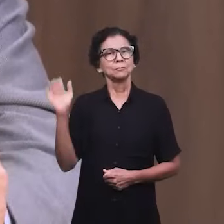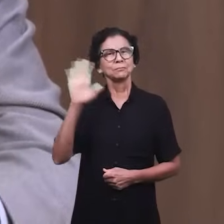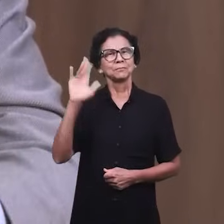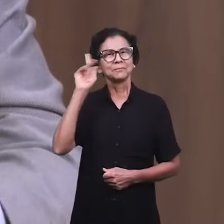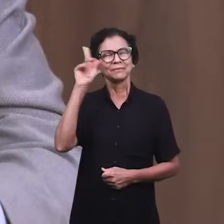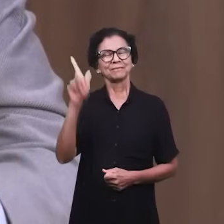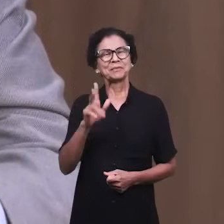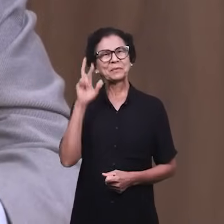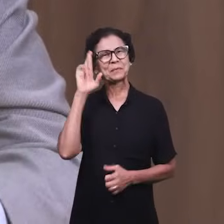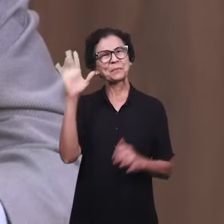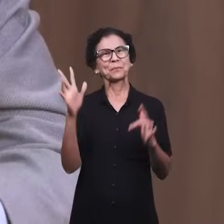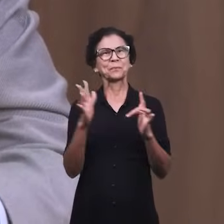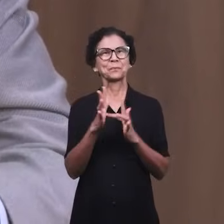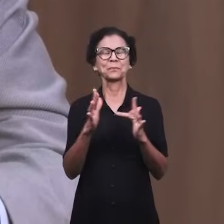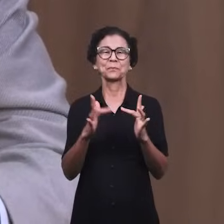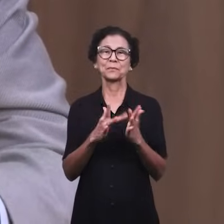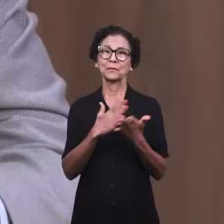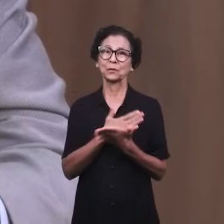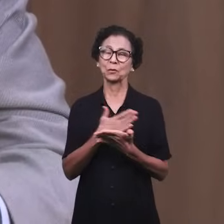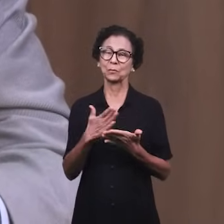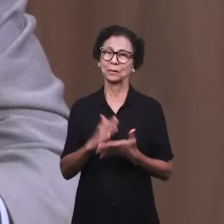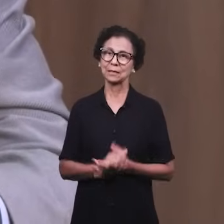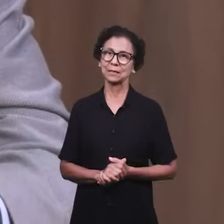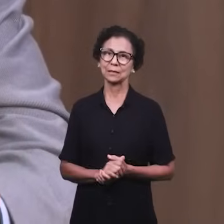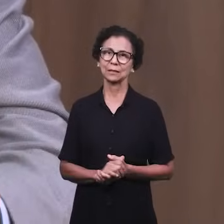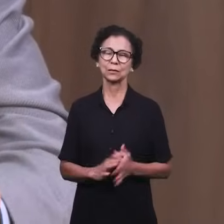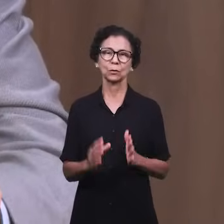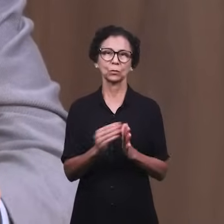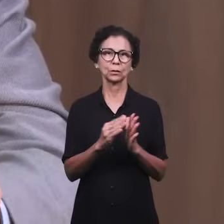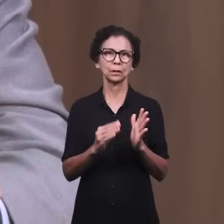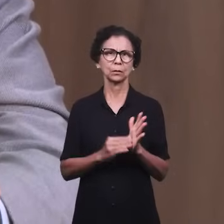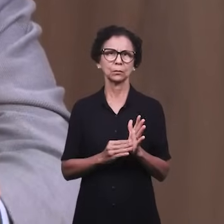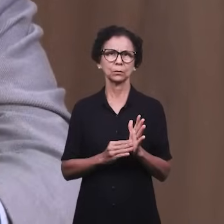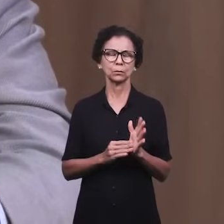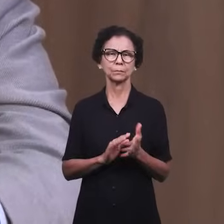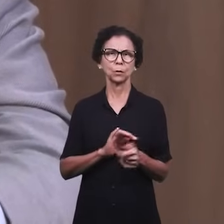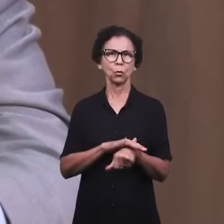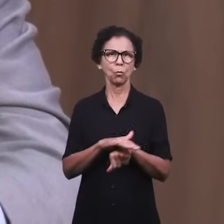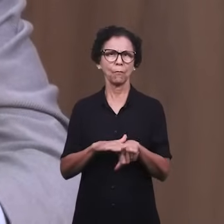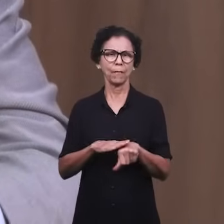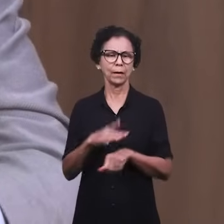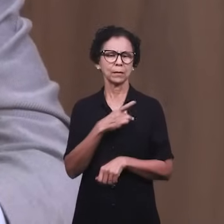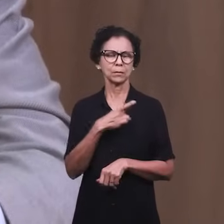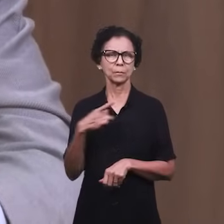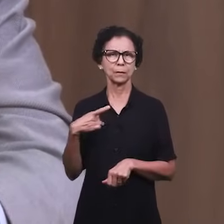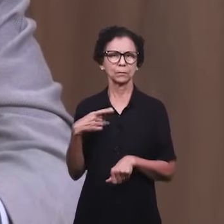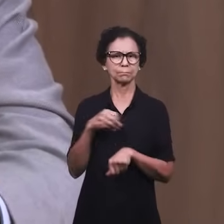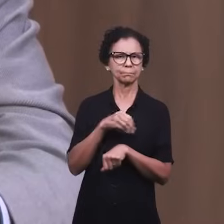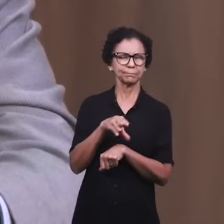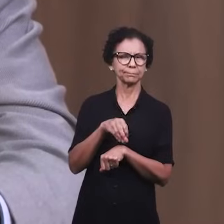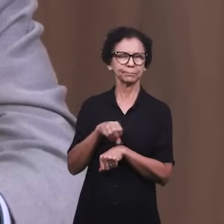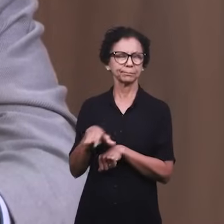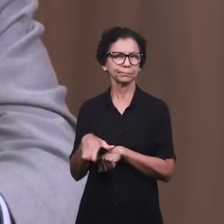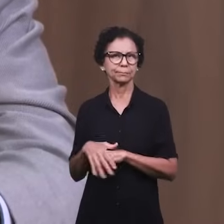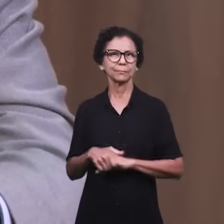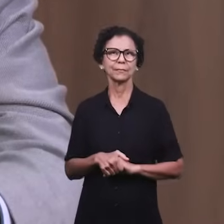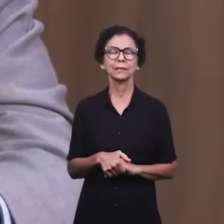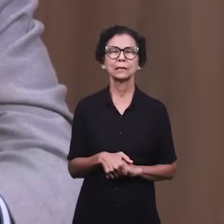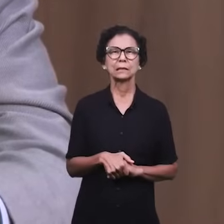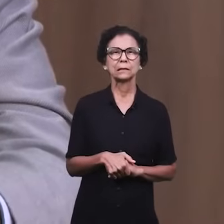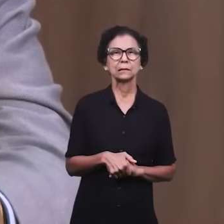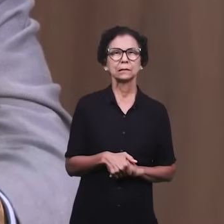Olá paz do Senhor Jesus estamos começando mais uma edição do programa de pastor para pastor e esse